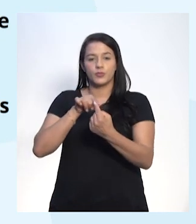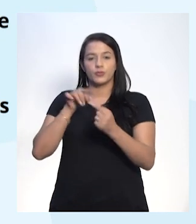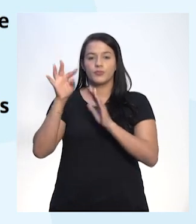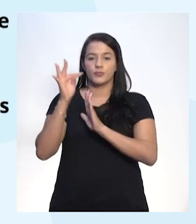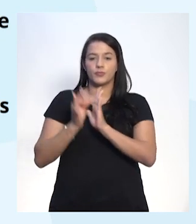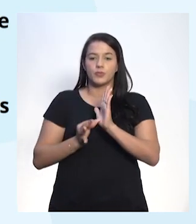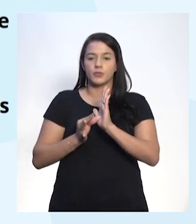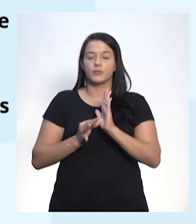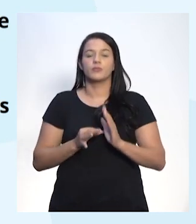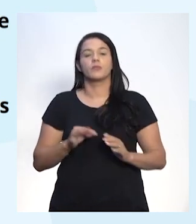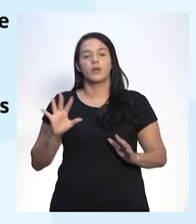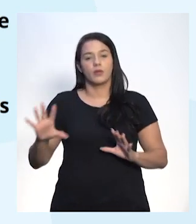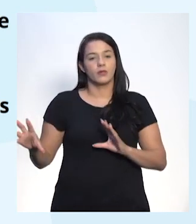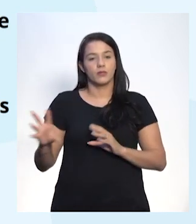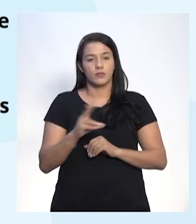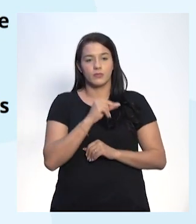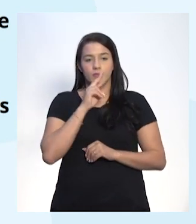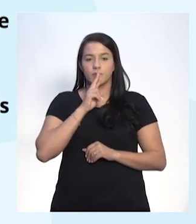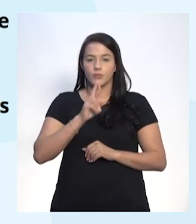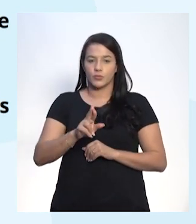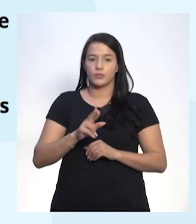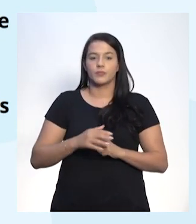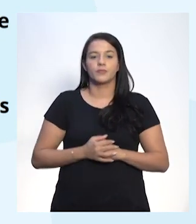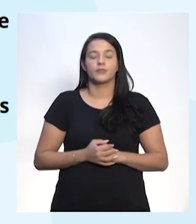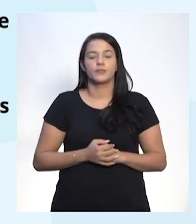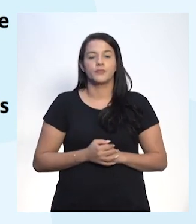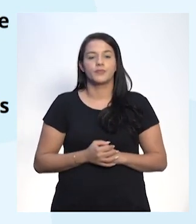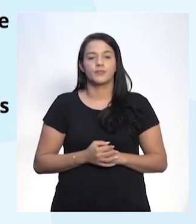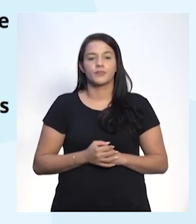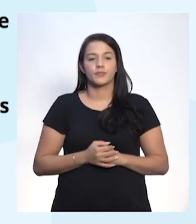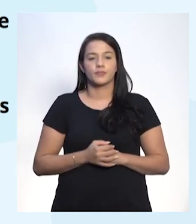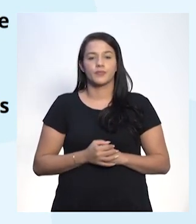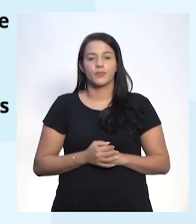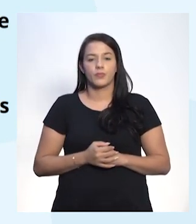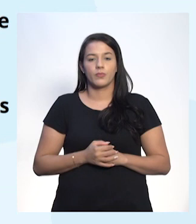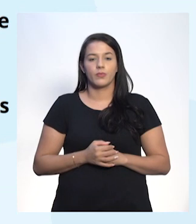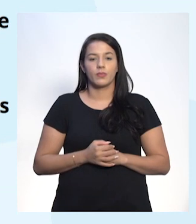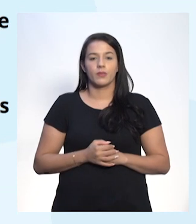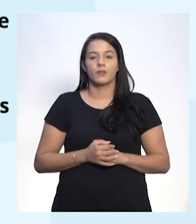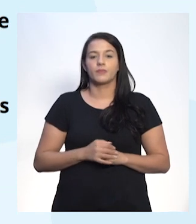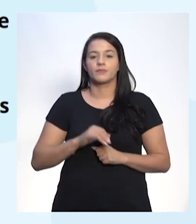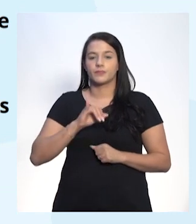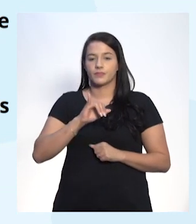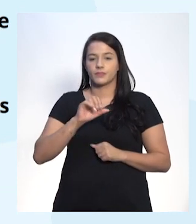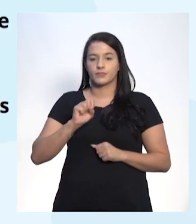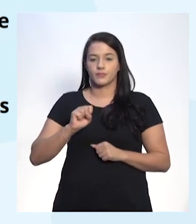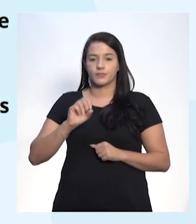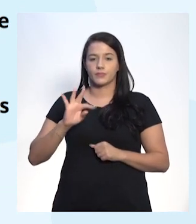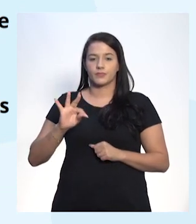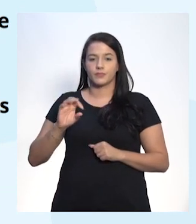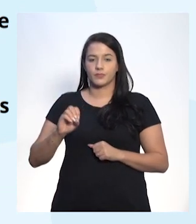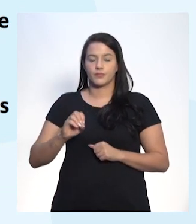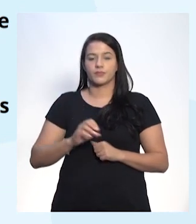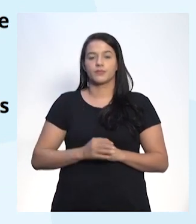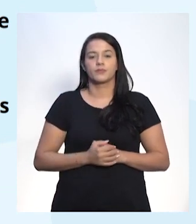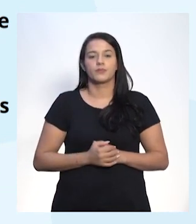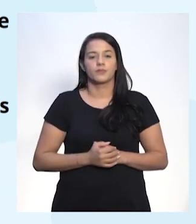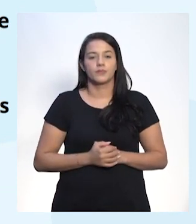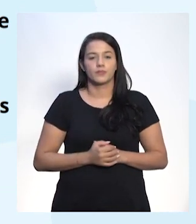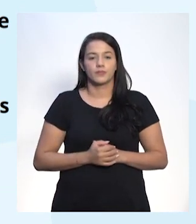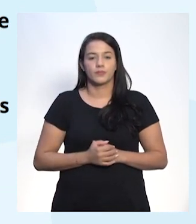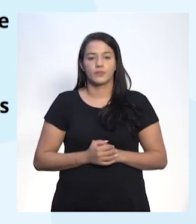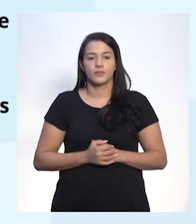texto? A resposta completa. O objetivo do texto está quase igual, né? Is to talk about the advantages